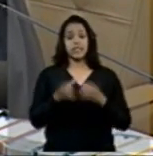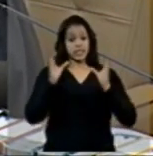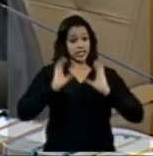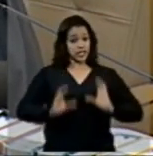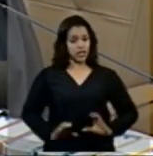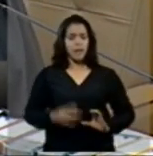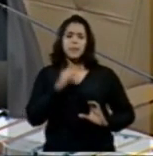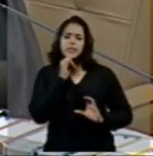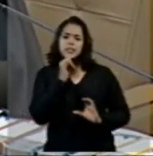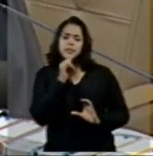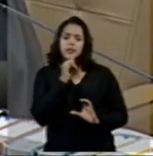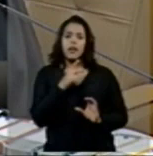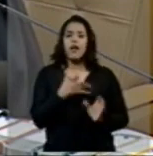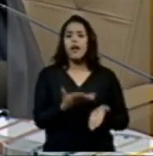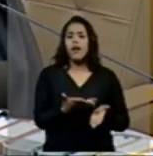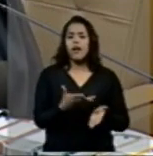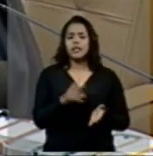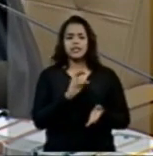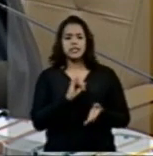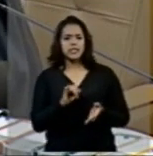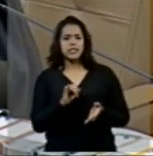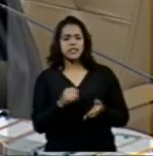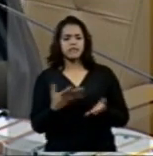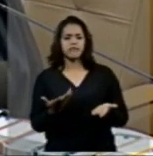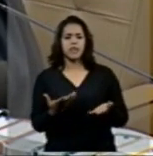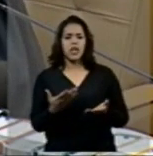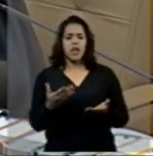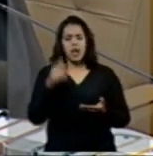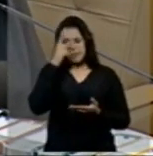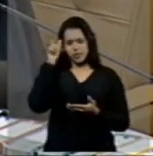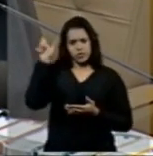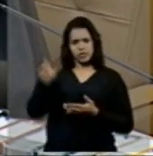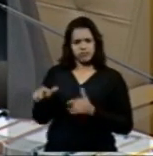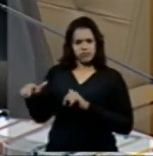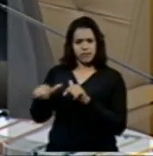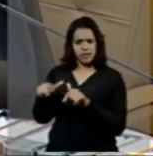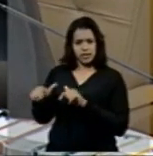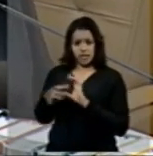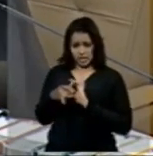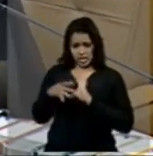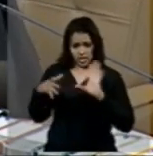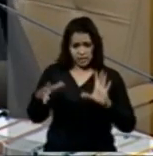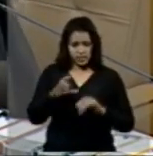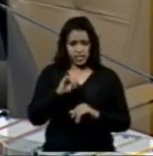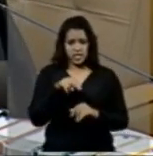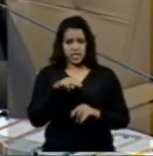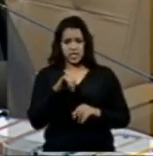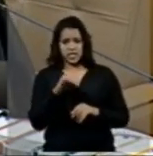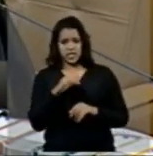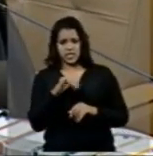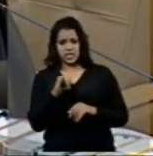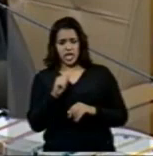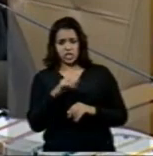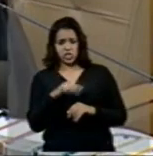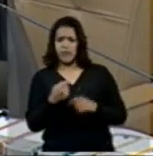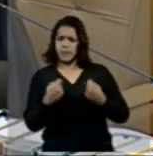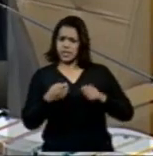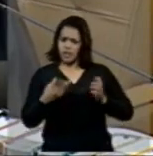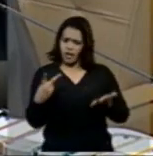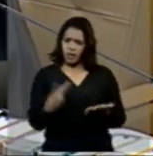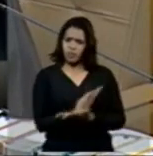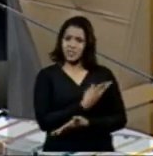de uma fragilização absoluta da condição dos trabalhadores, a livre iniciativa deverá ser exercida